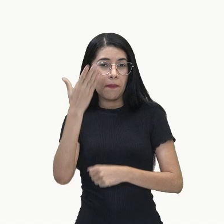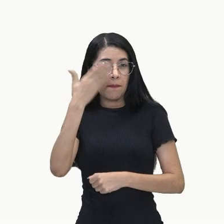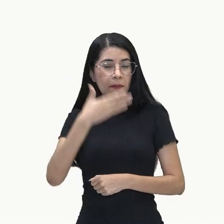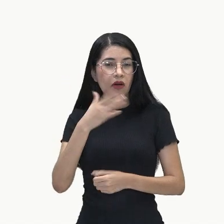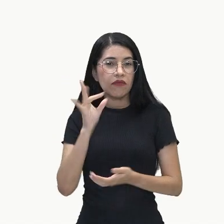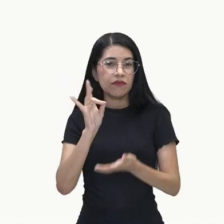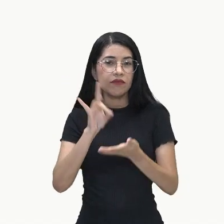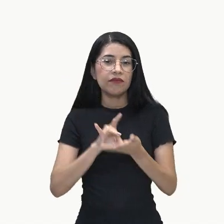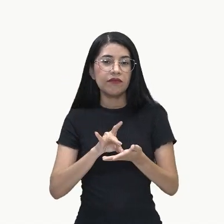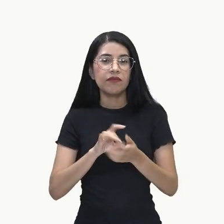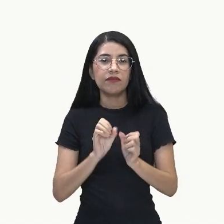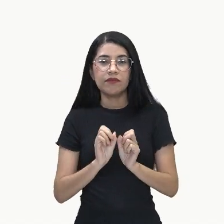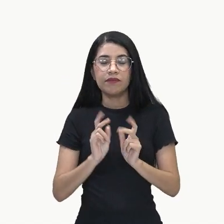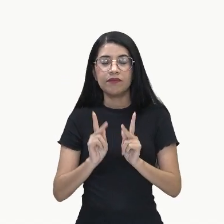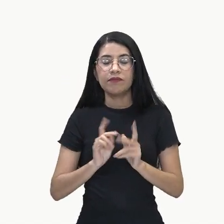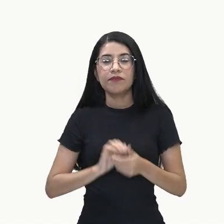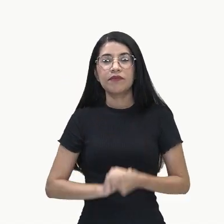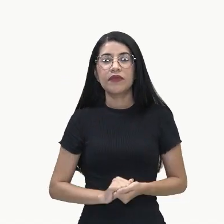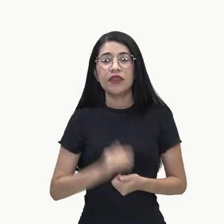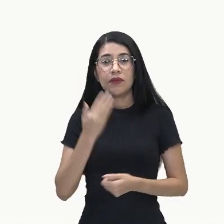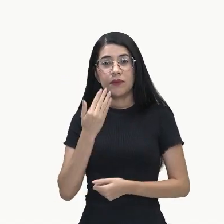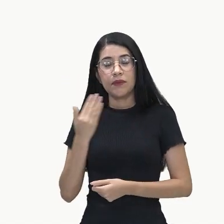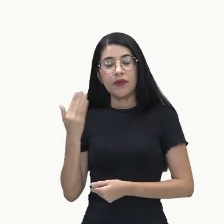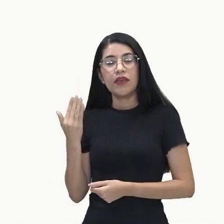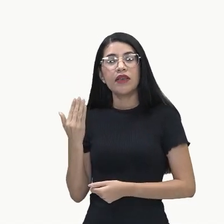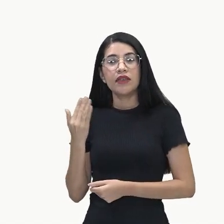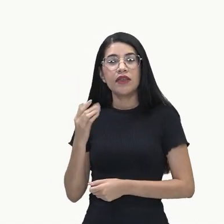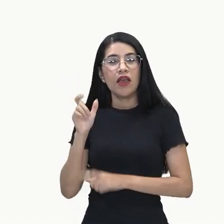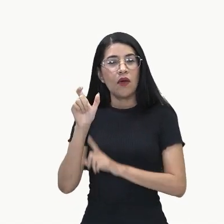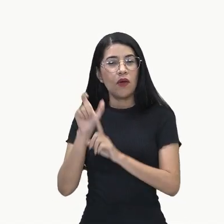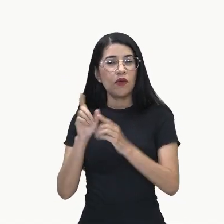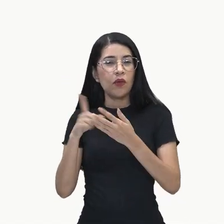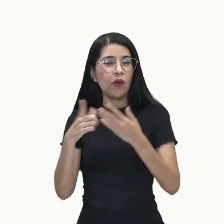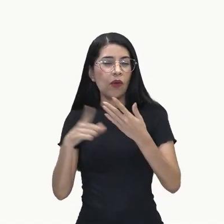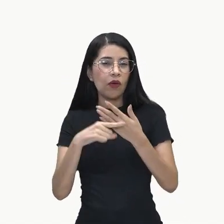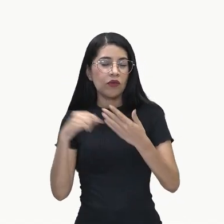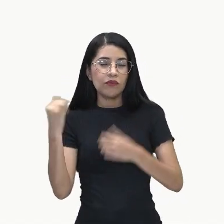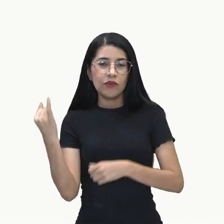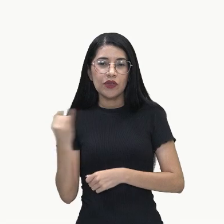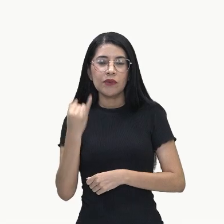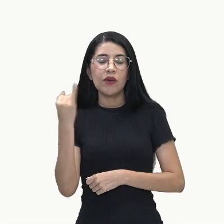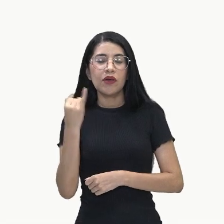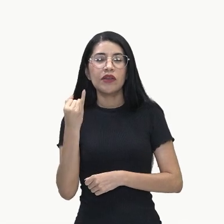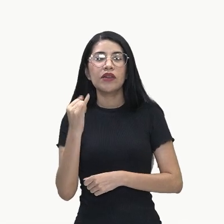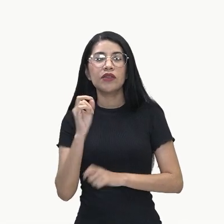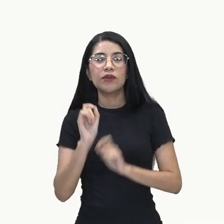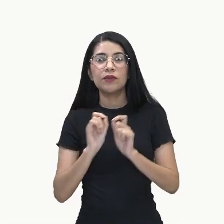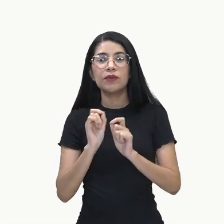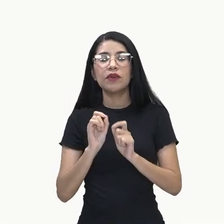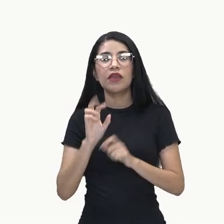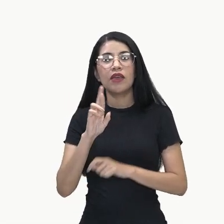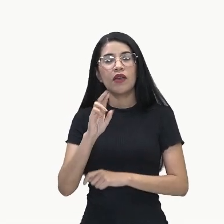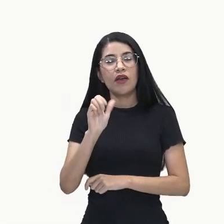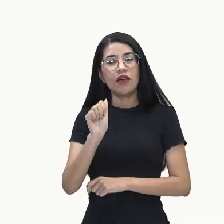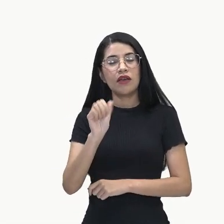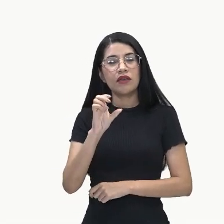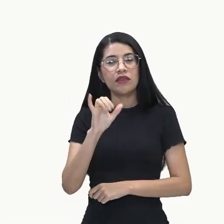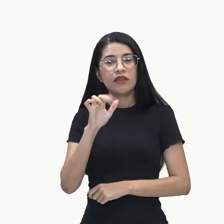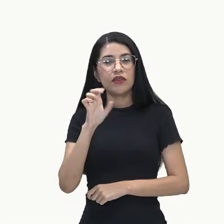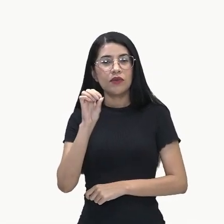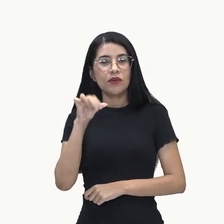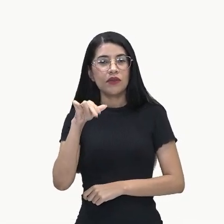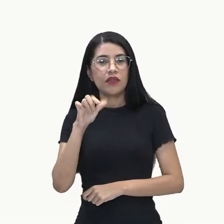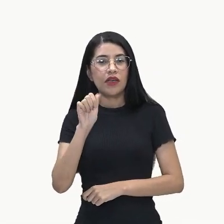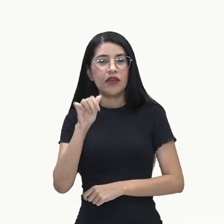Descartes. Perfeito? Esse camaradazinho aí é um grande expoente daquilo que nós chamamos de